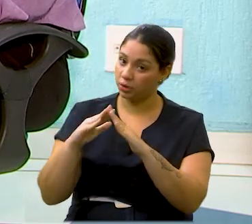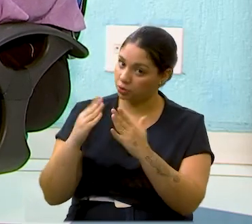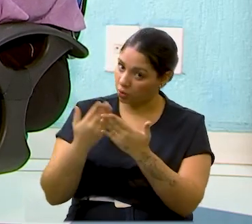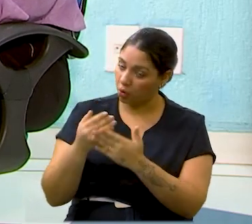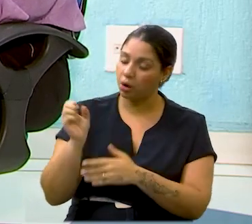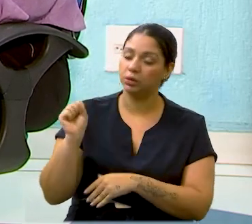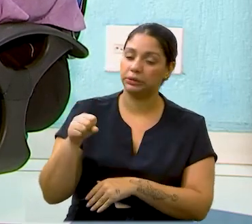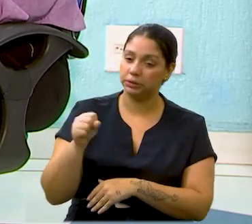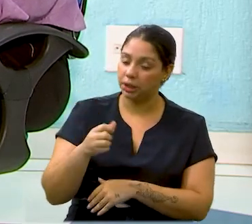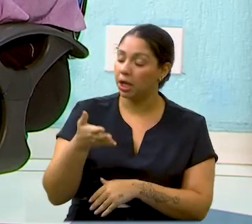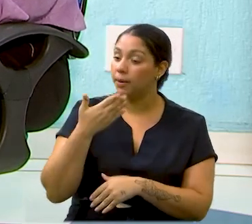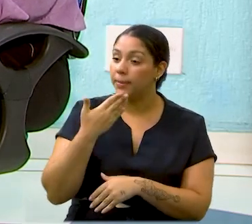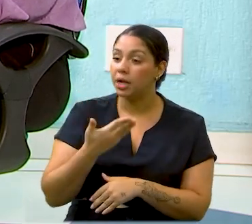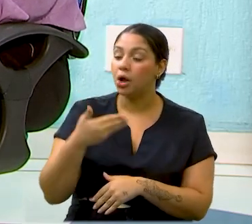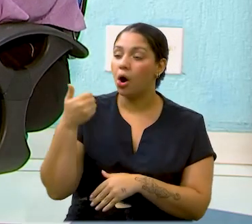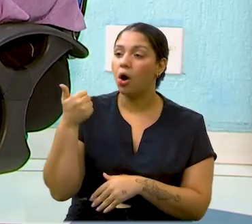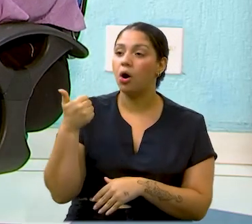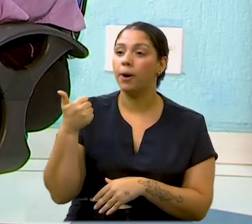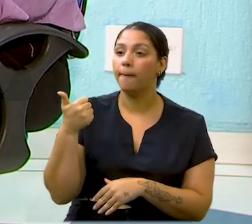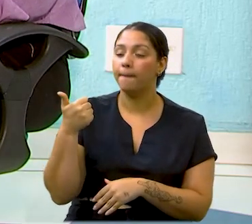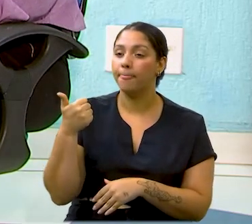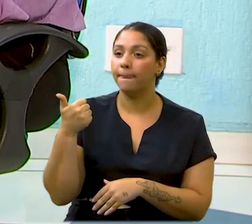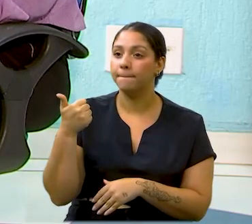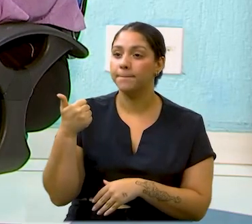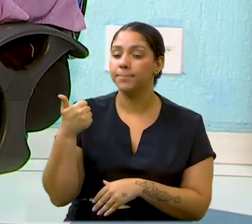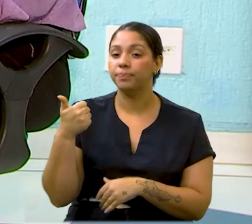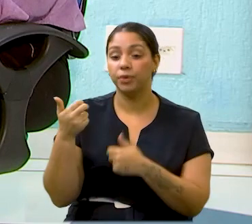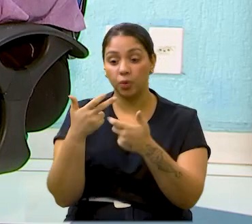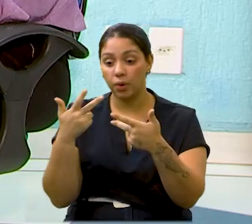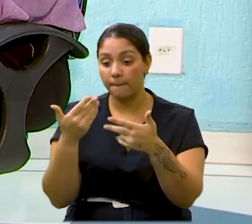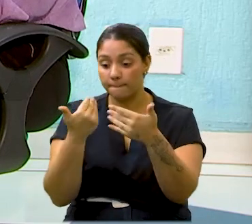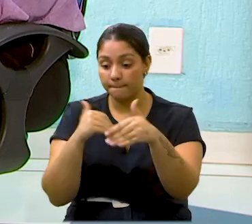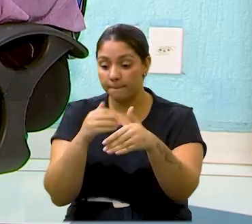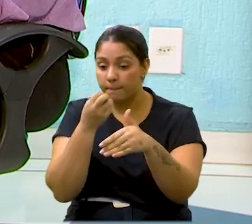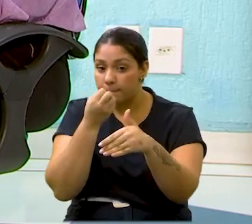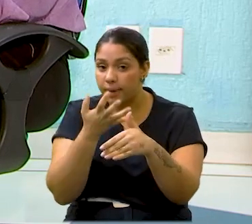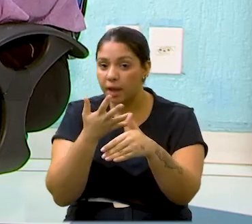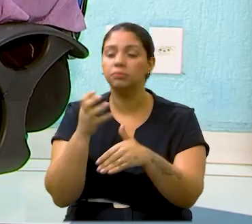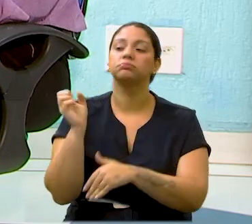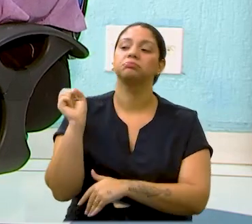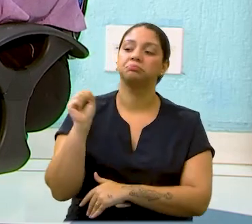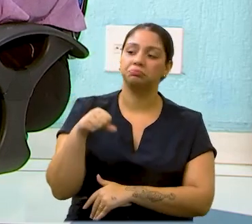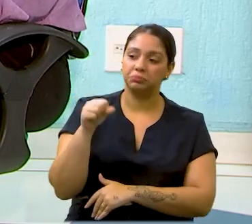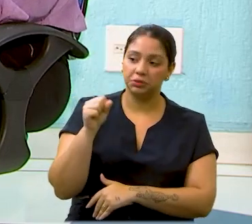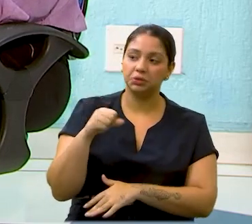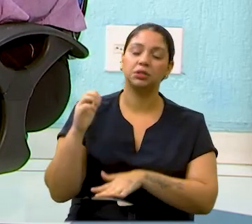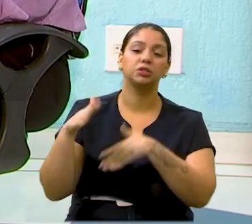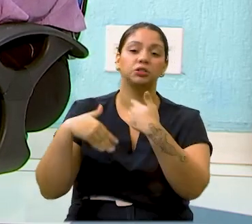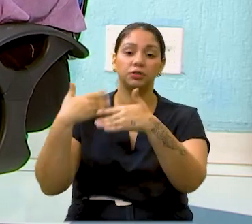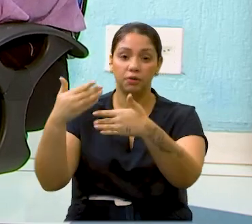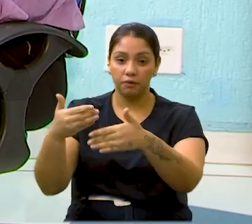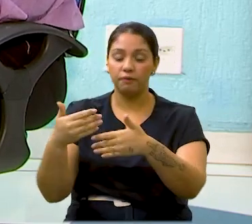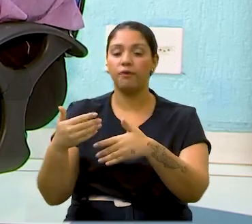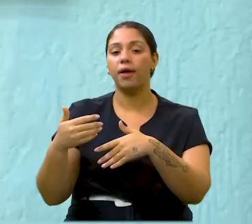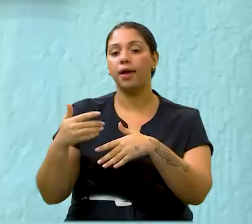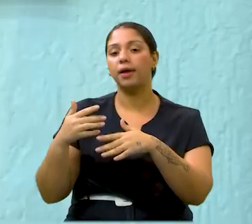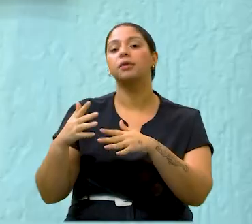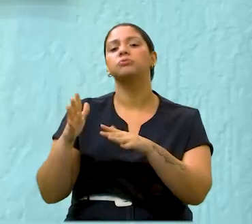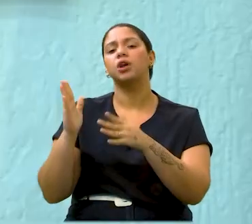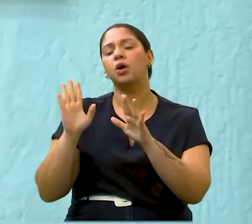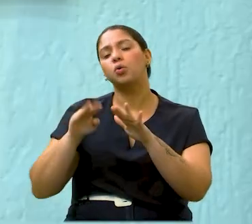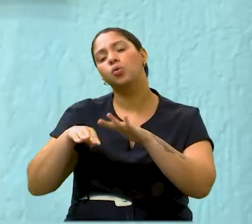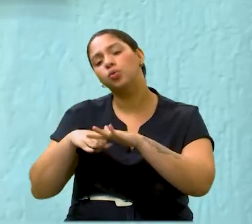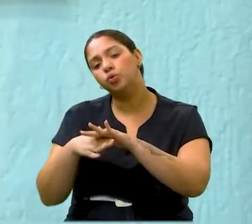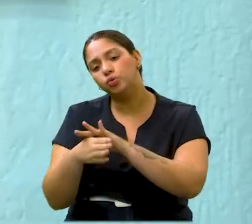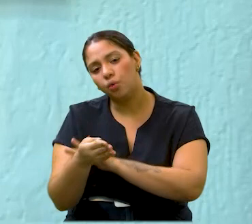Sim. Melhora a questão de ir bem nas provas? Sim. Ele vai desenvolver o hábito de estudar em